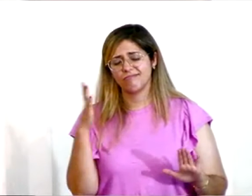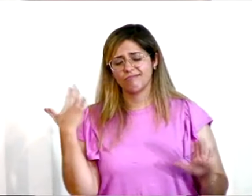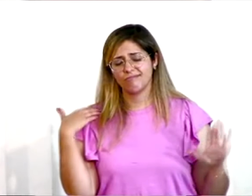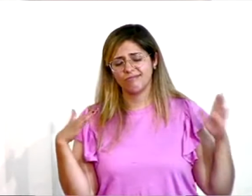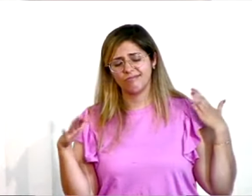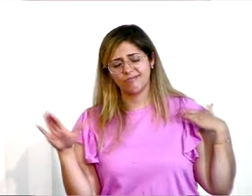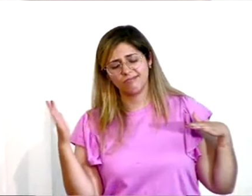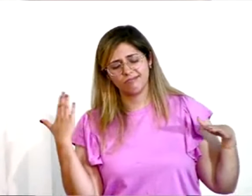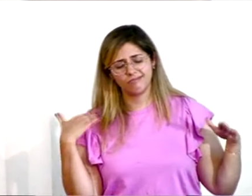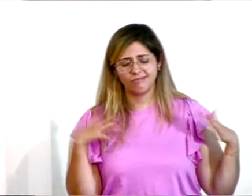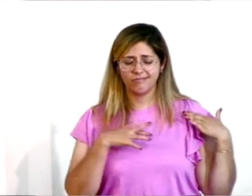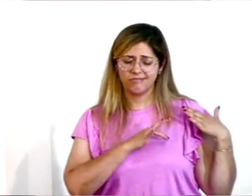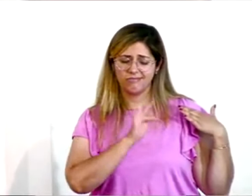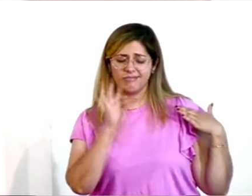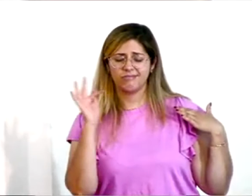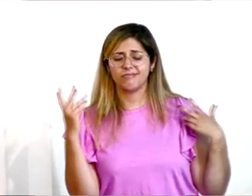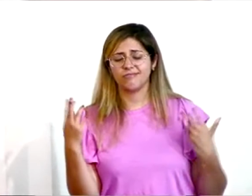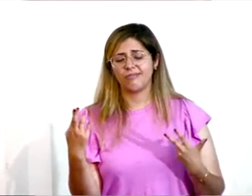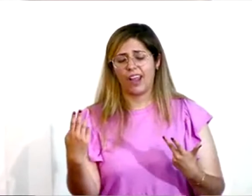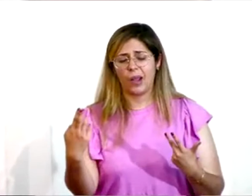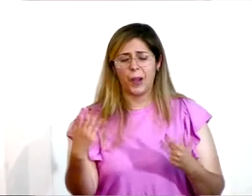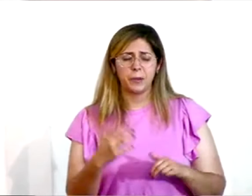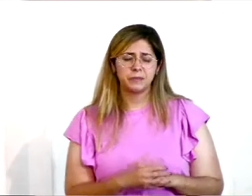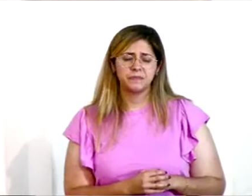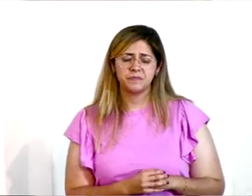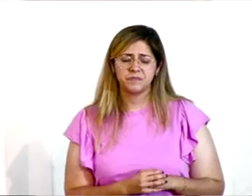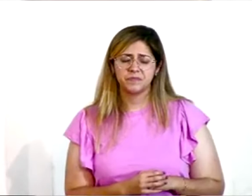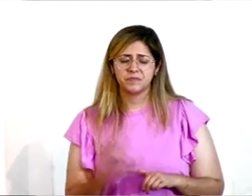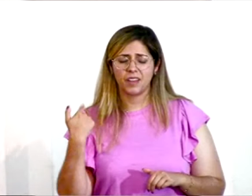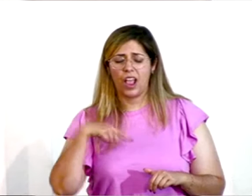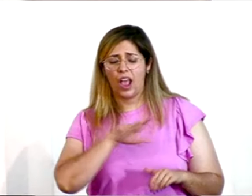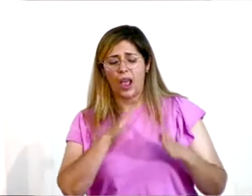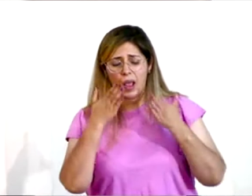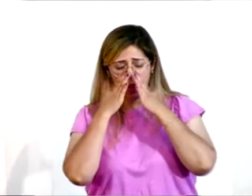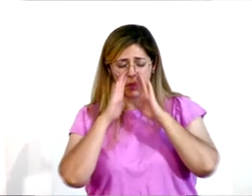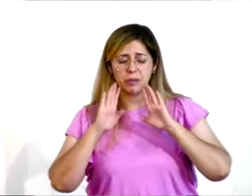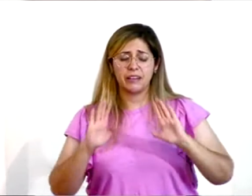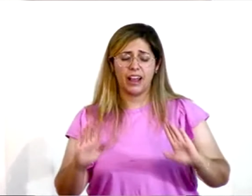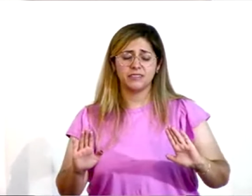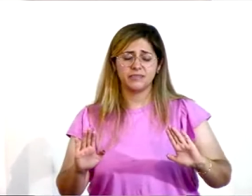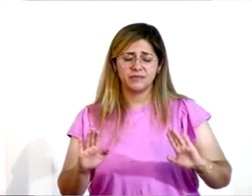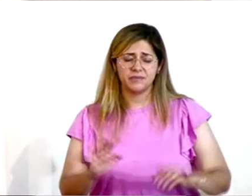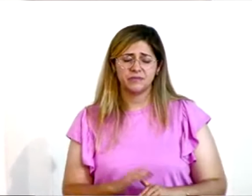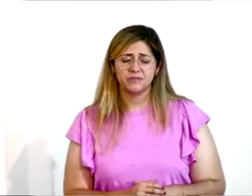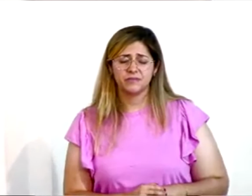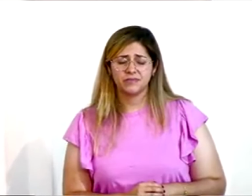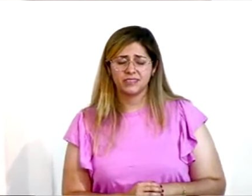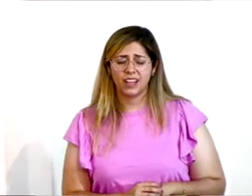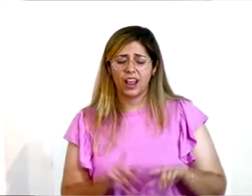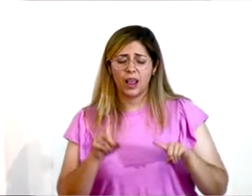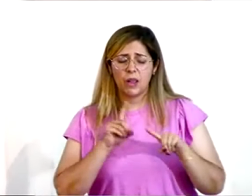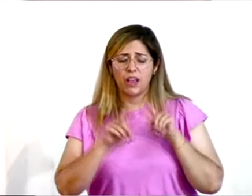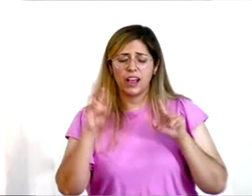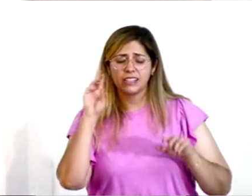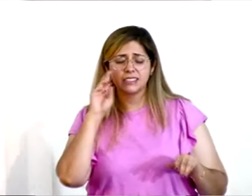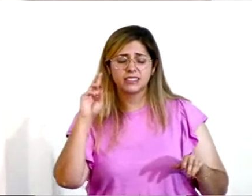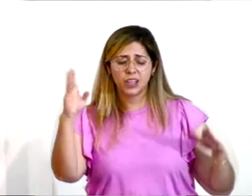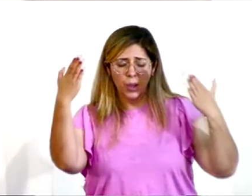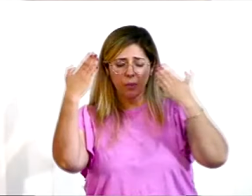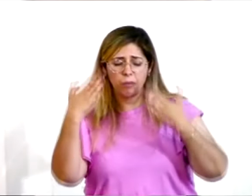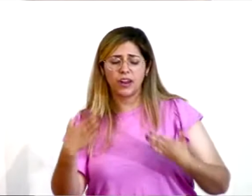pareço um fariseu? Os fariseus se orgulhavam tanto da sua religião. Senhor, eu estou diante do